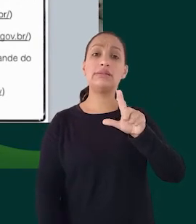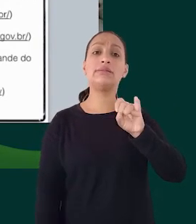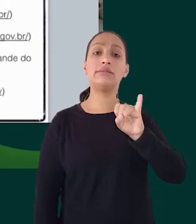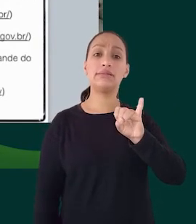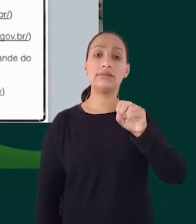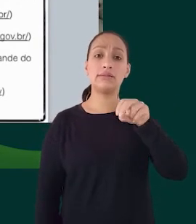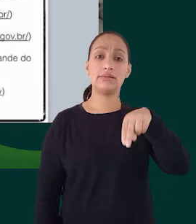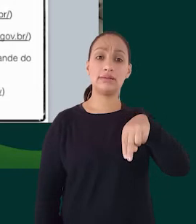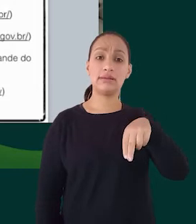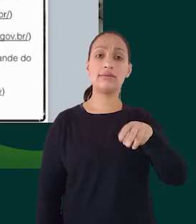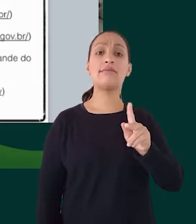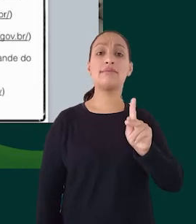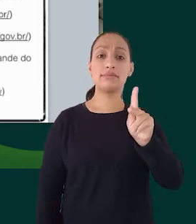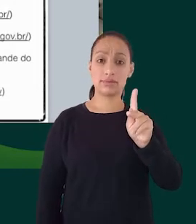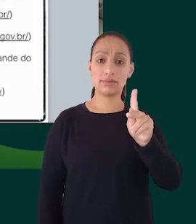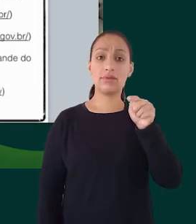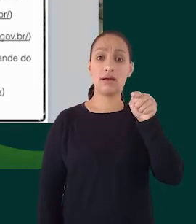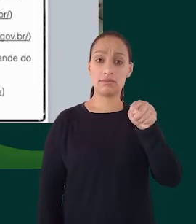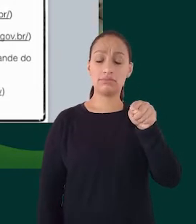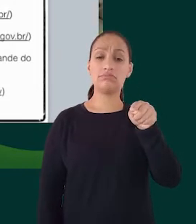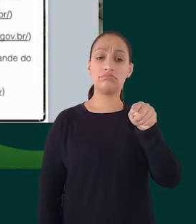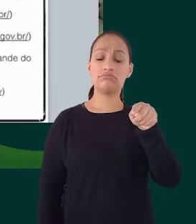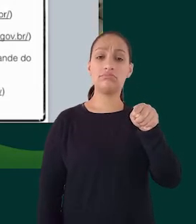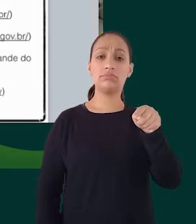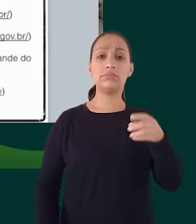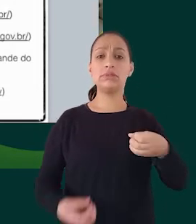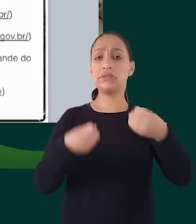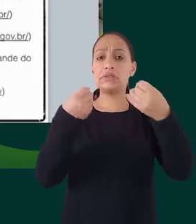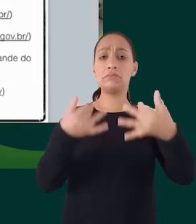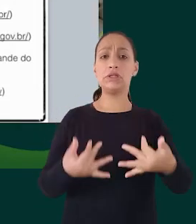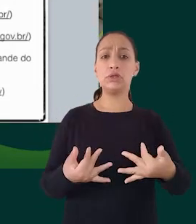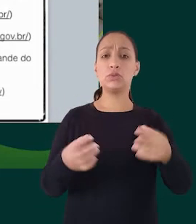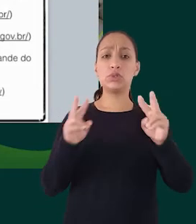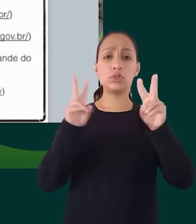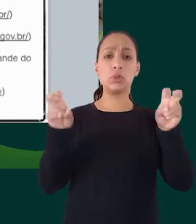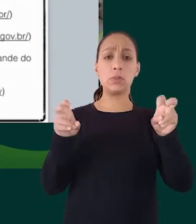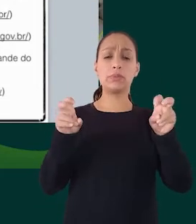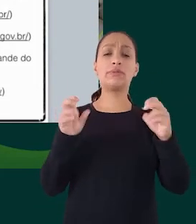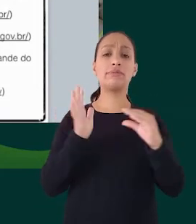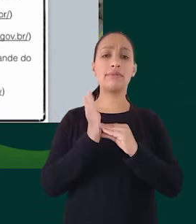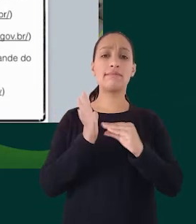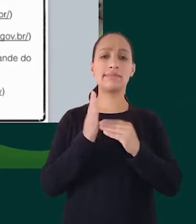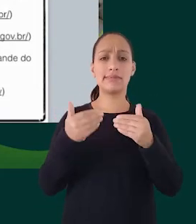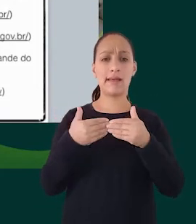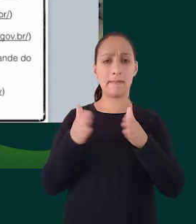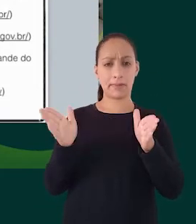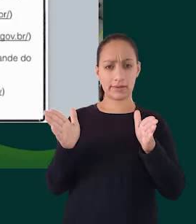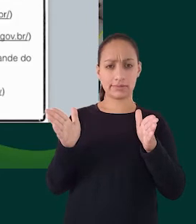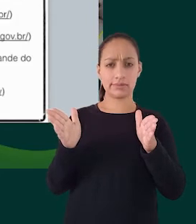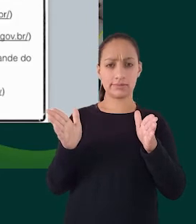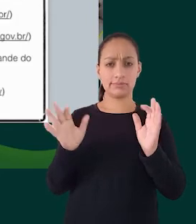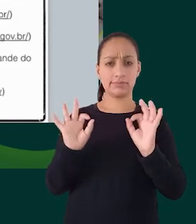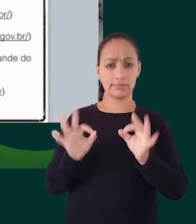eu coloquei alguns links, né, que abordam essa questão de dados abertos. Tá?